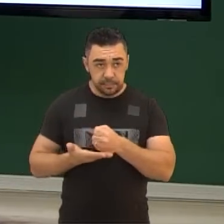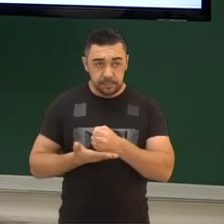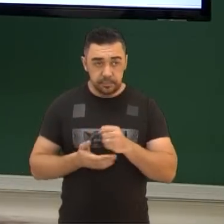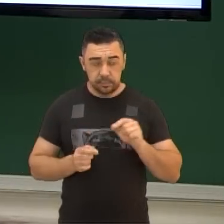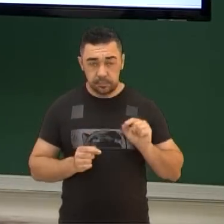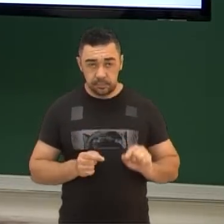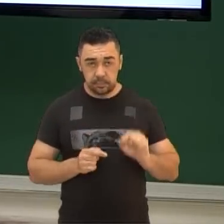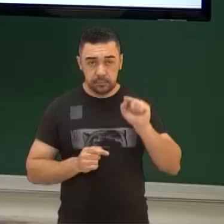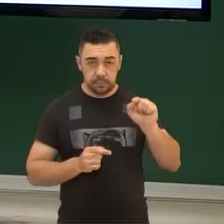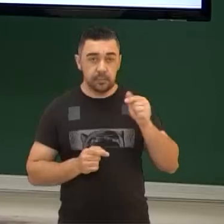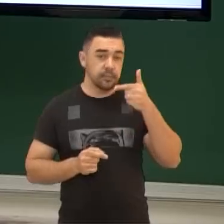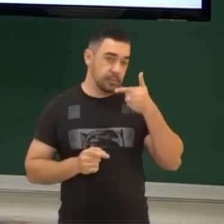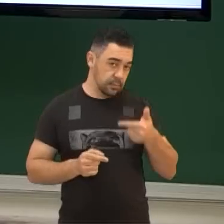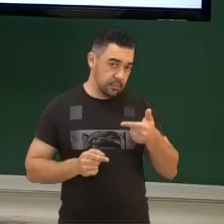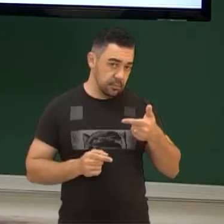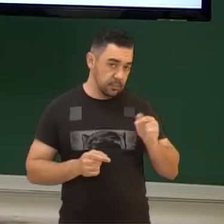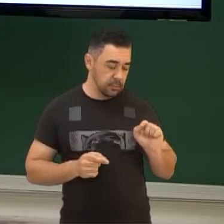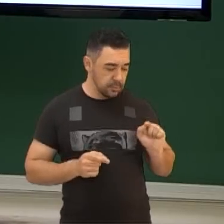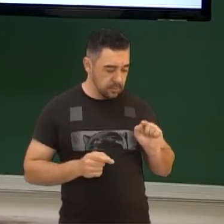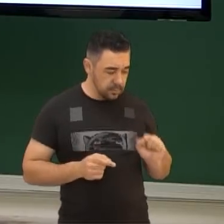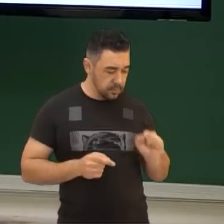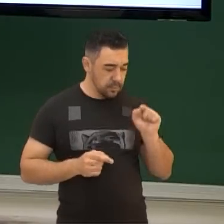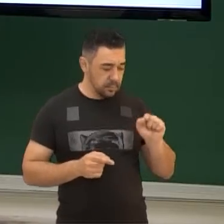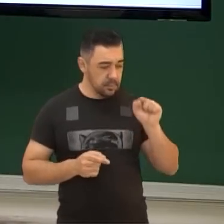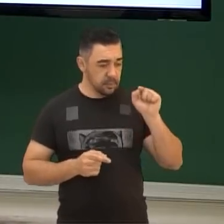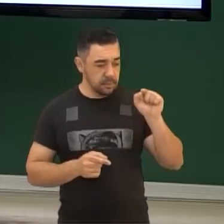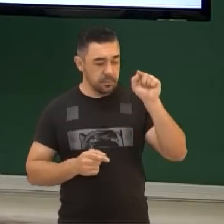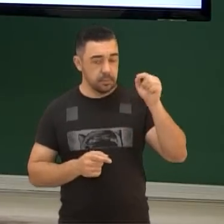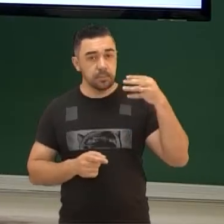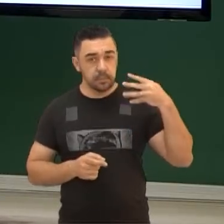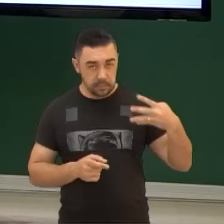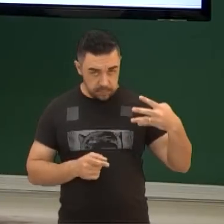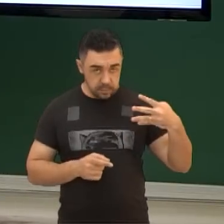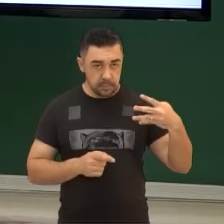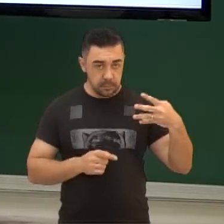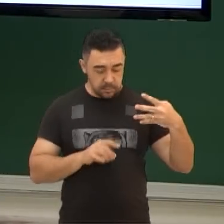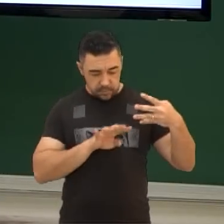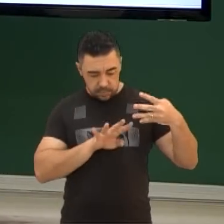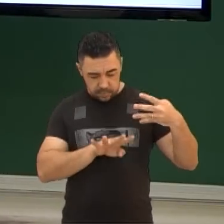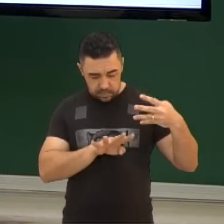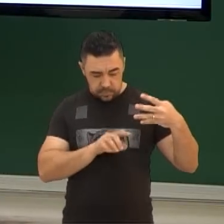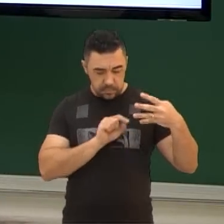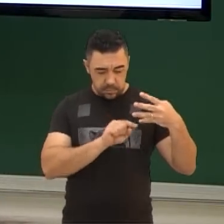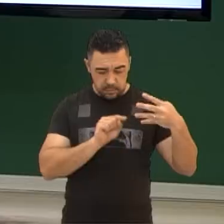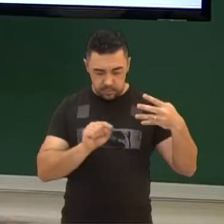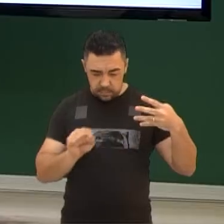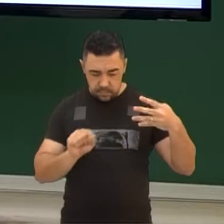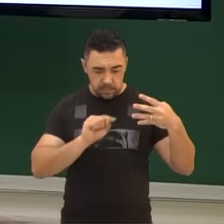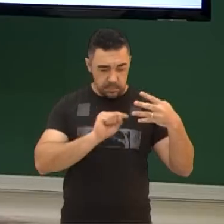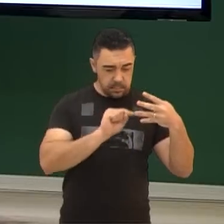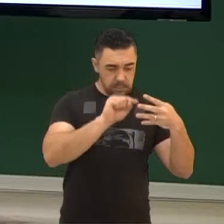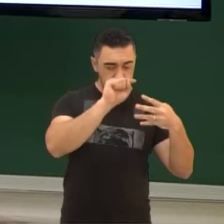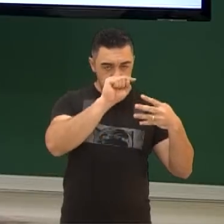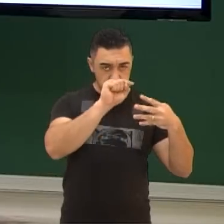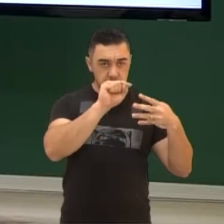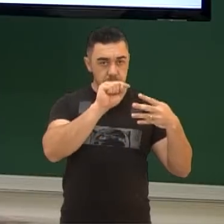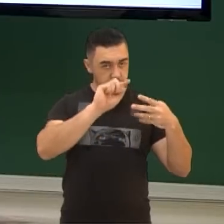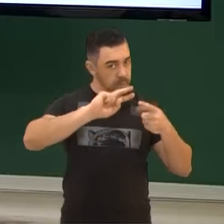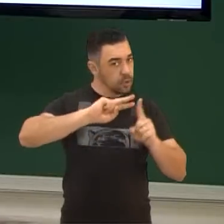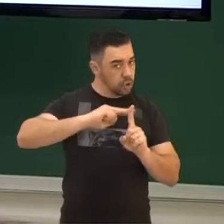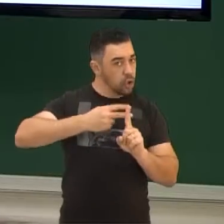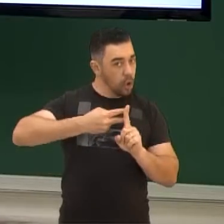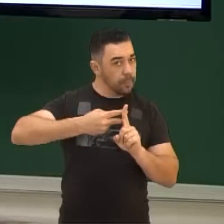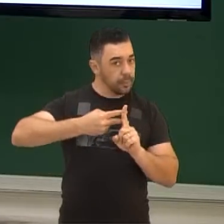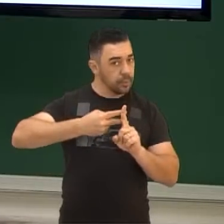casinha. Então, aqui também eu tinha 2. Agora eu tenho 4, não é verdade? Então, dobrou